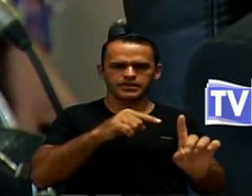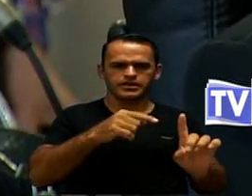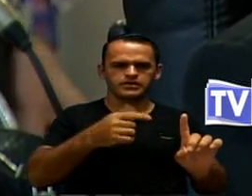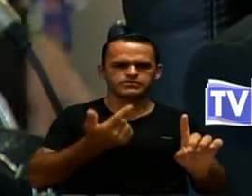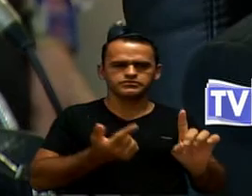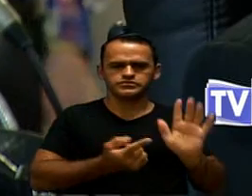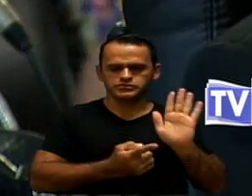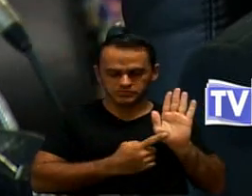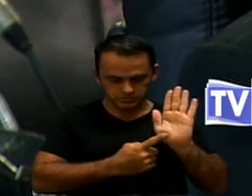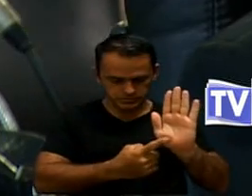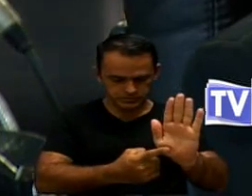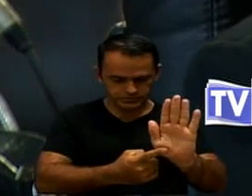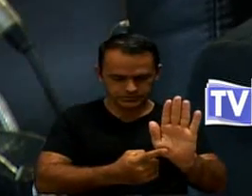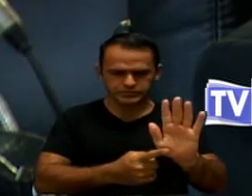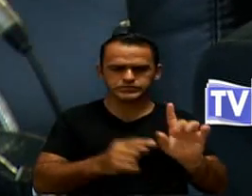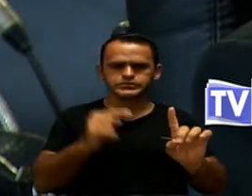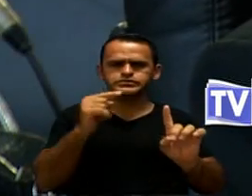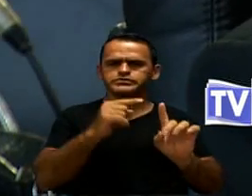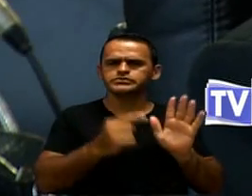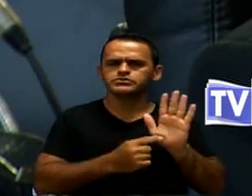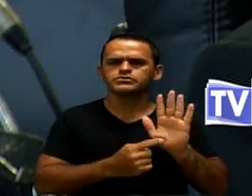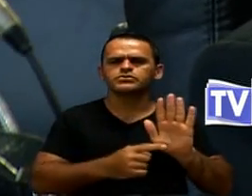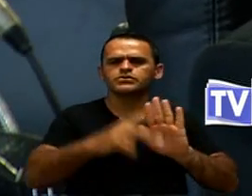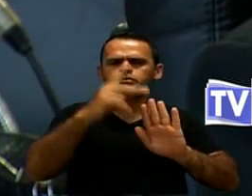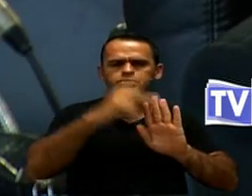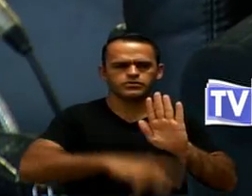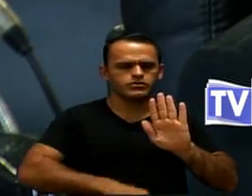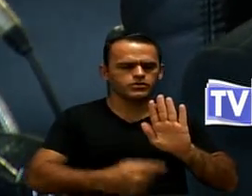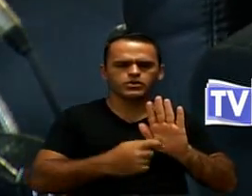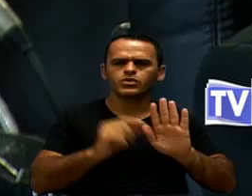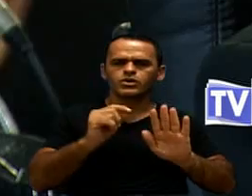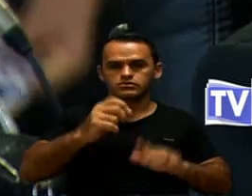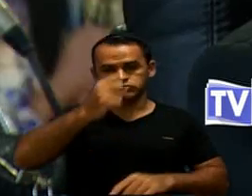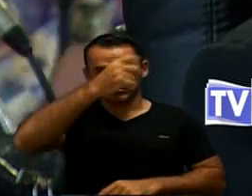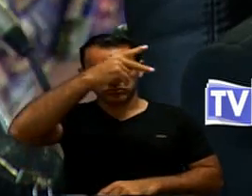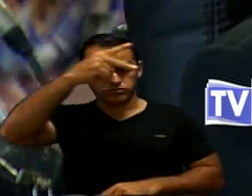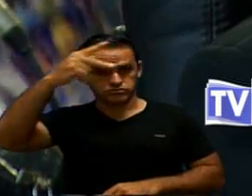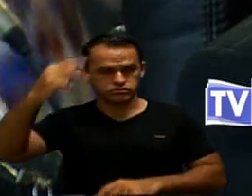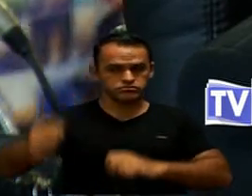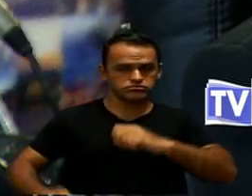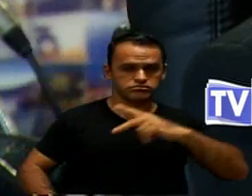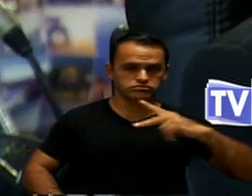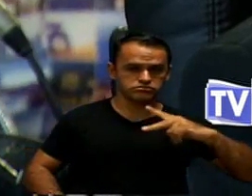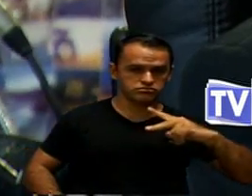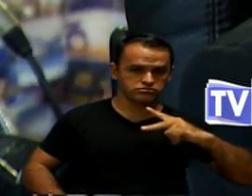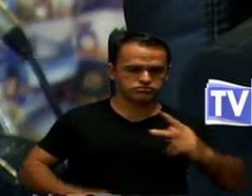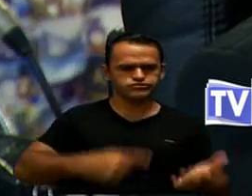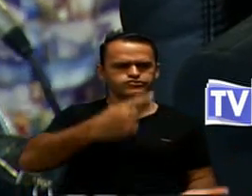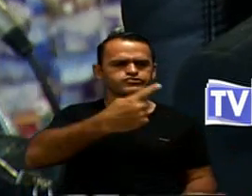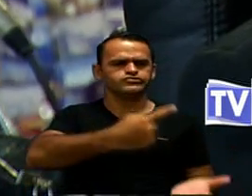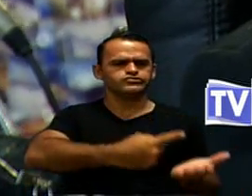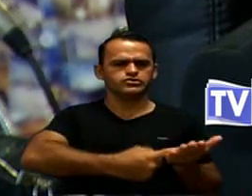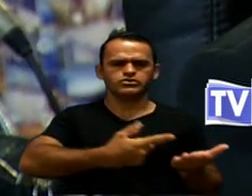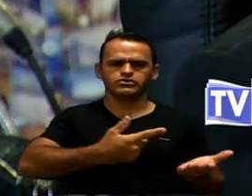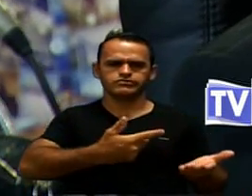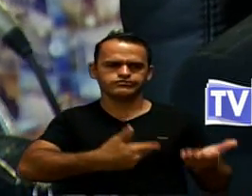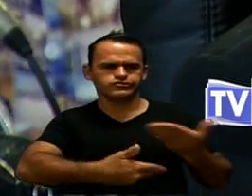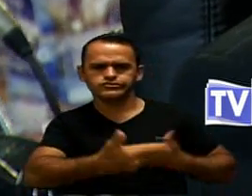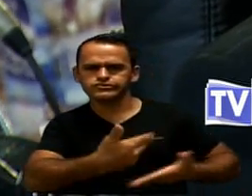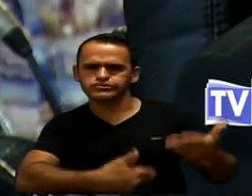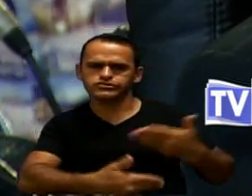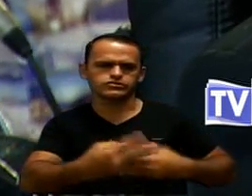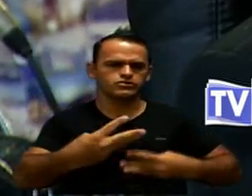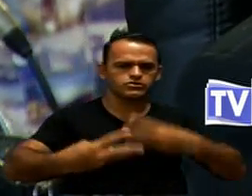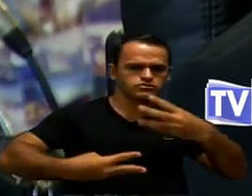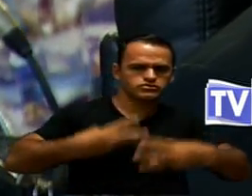Iara colocou anteriormente, apresentou um projeto de parceria público-privada sobre a operacionalização dos resíduos